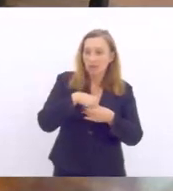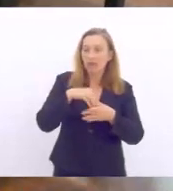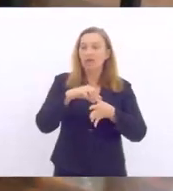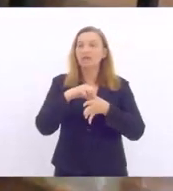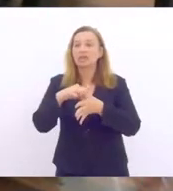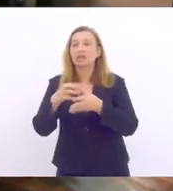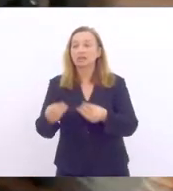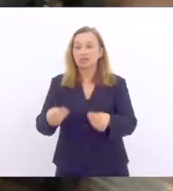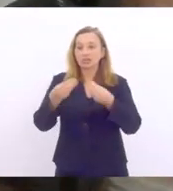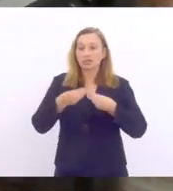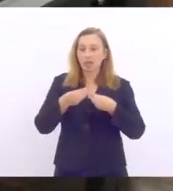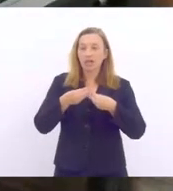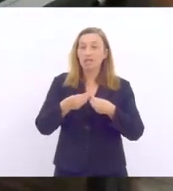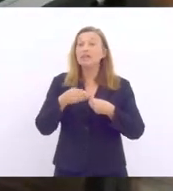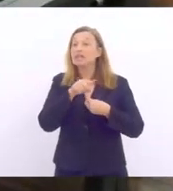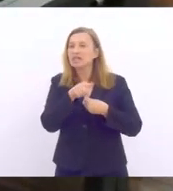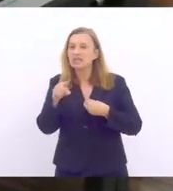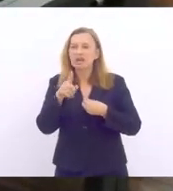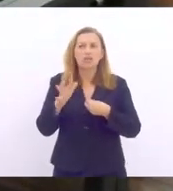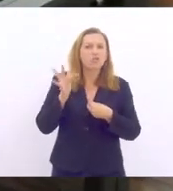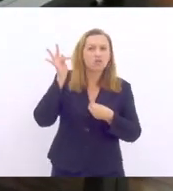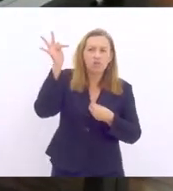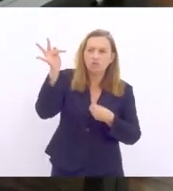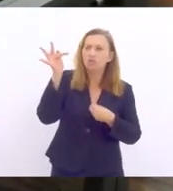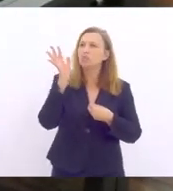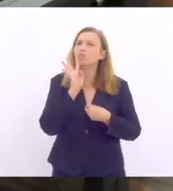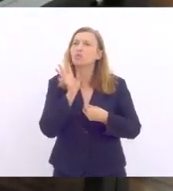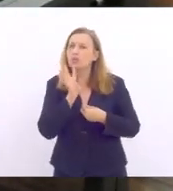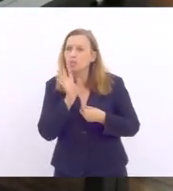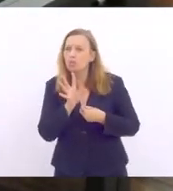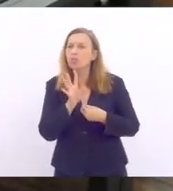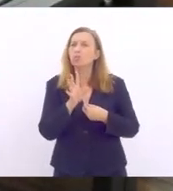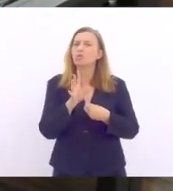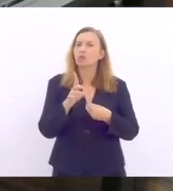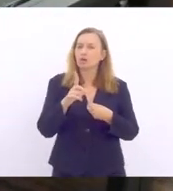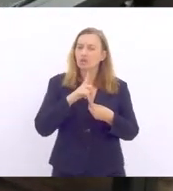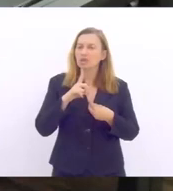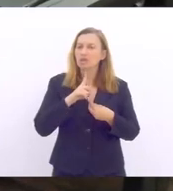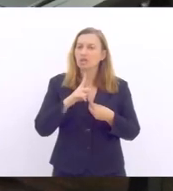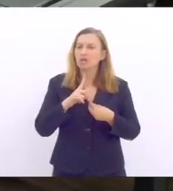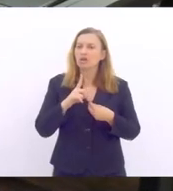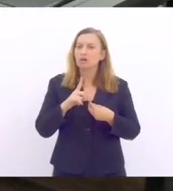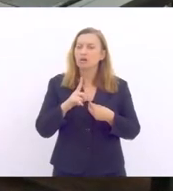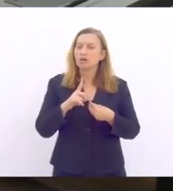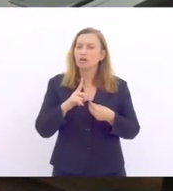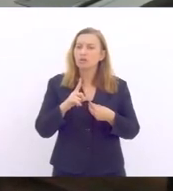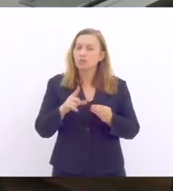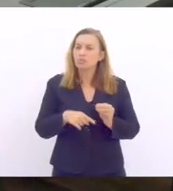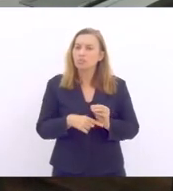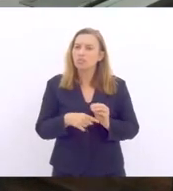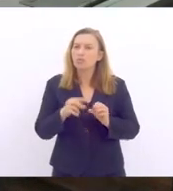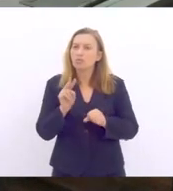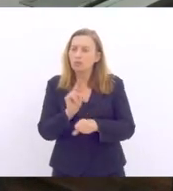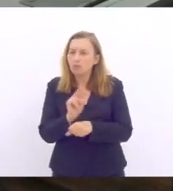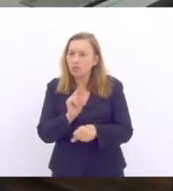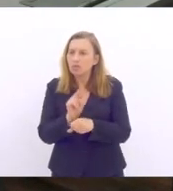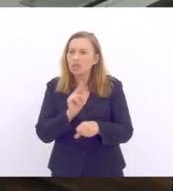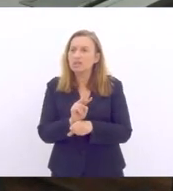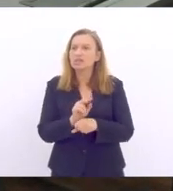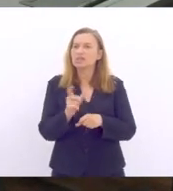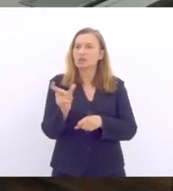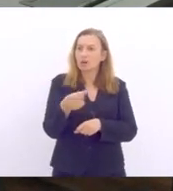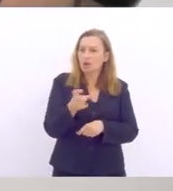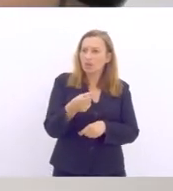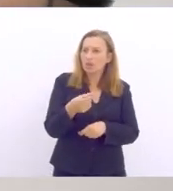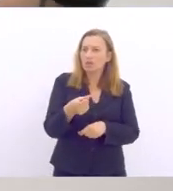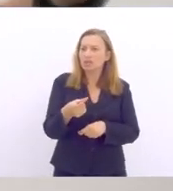para a gente. Sim, mas isso acho... aí, no futuro, bacana, vai poder ter uma carteirinha, um setor específico no estádio, de repente, uma carteirinha para a